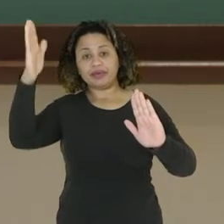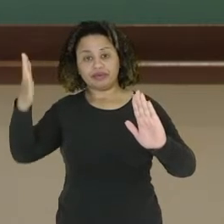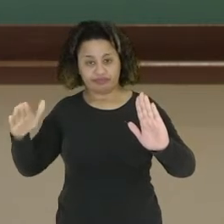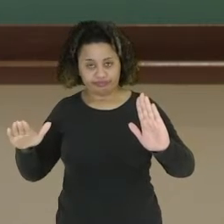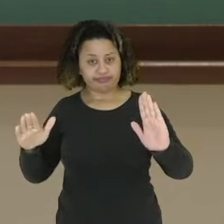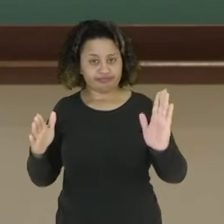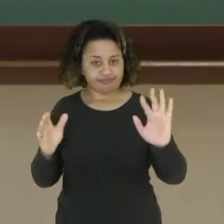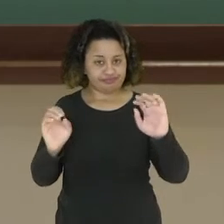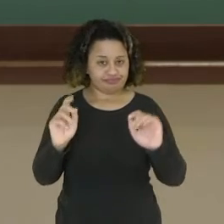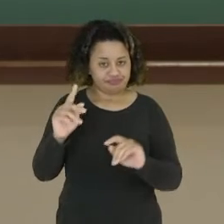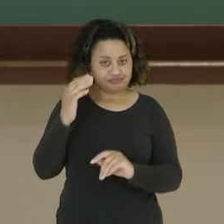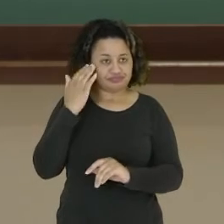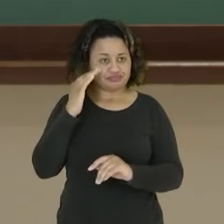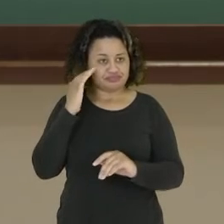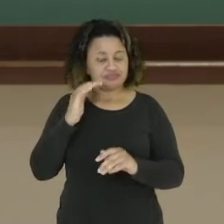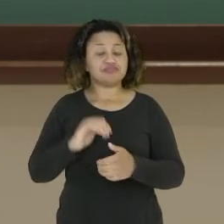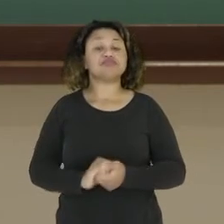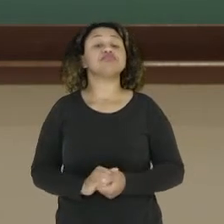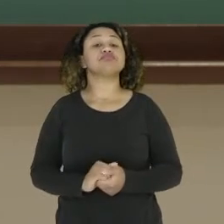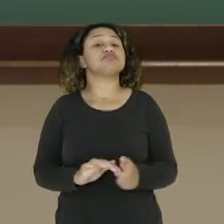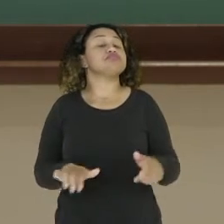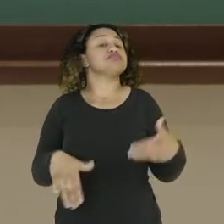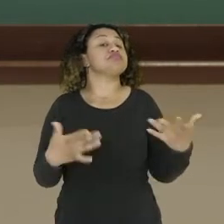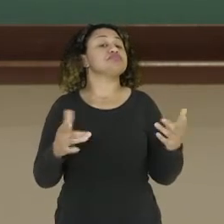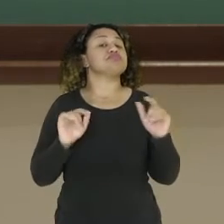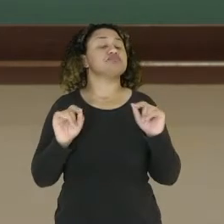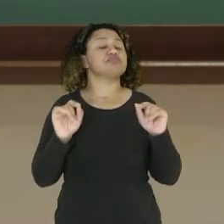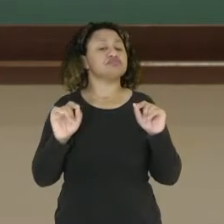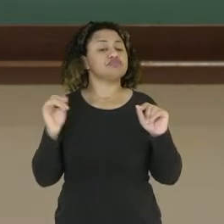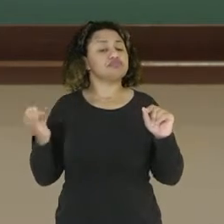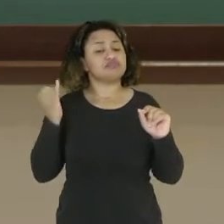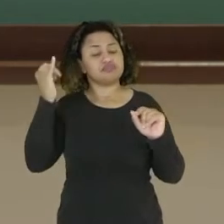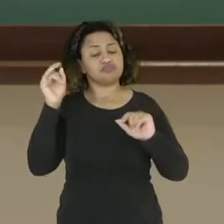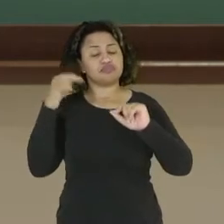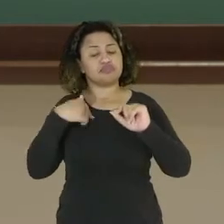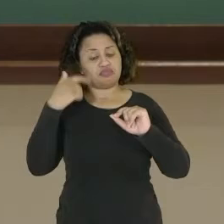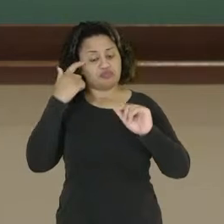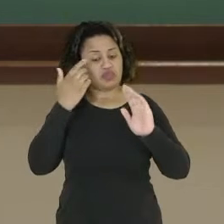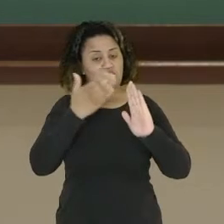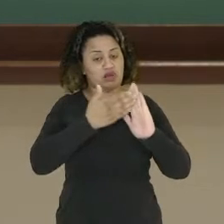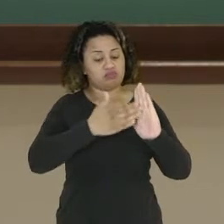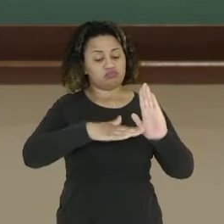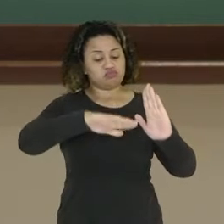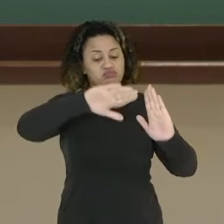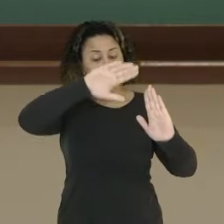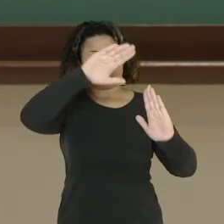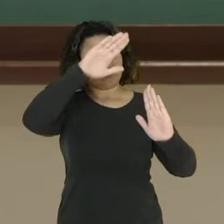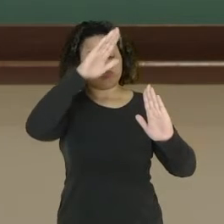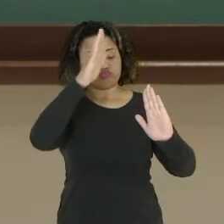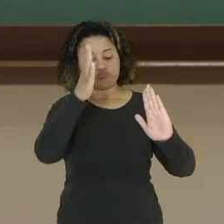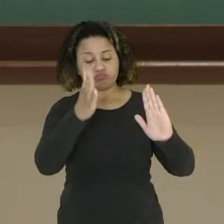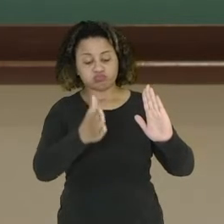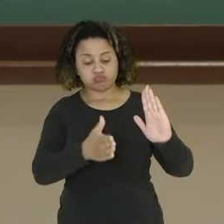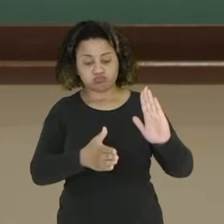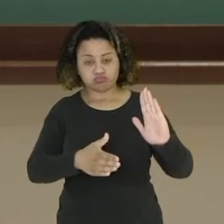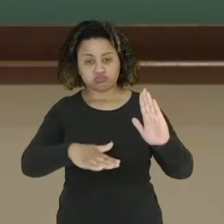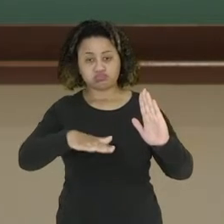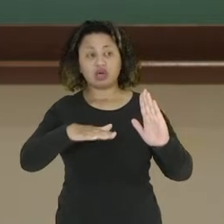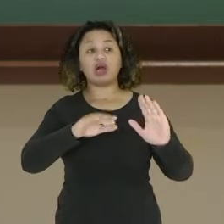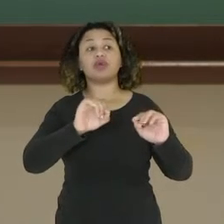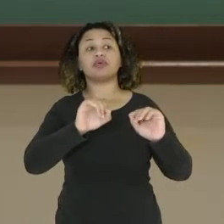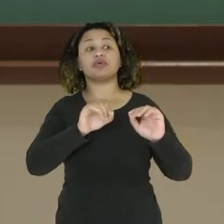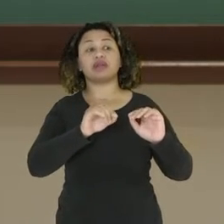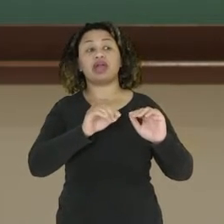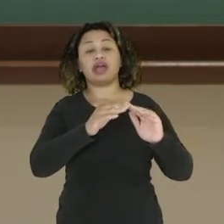onda. Beleza? Não esqueça disso. Pense numa onda que ela sobe, que ela desce. A amplitude